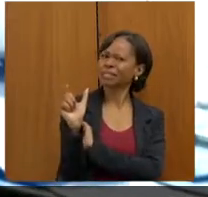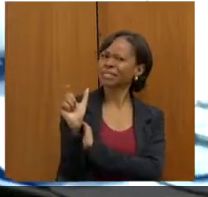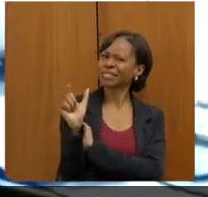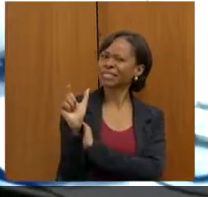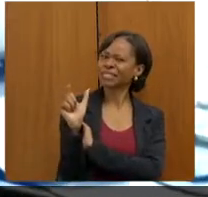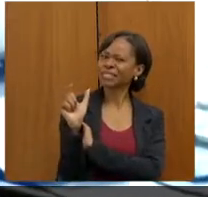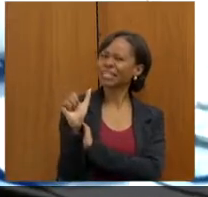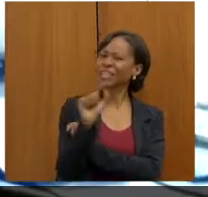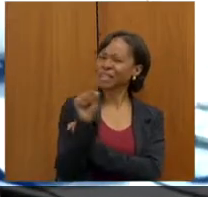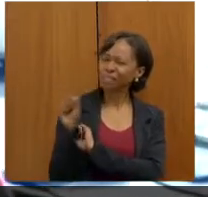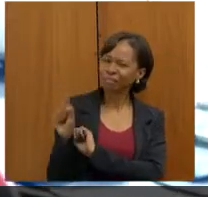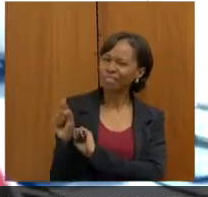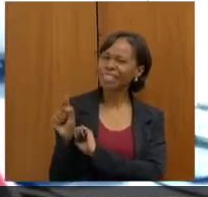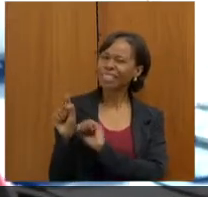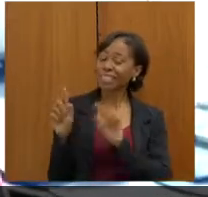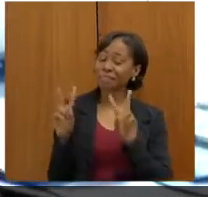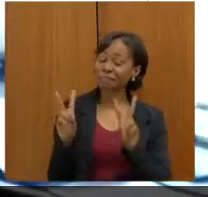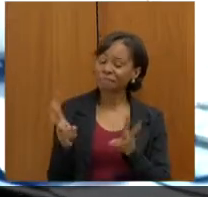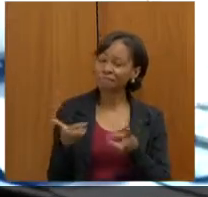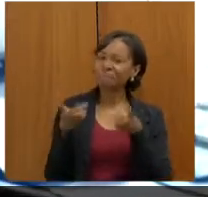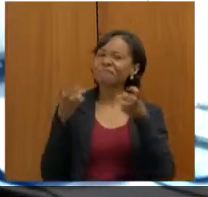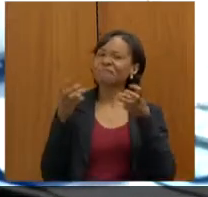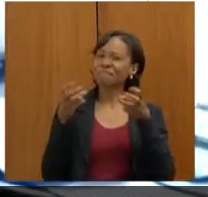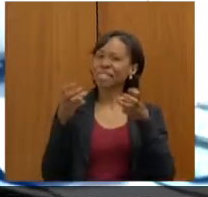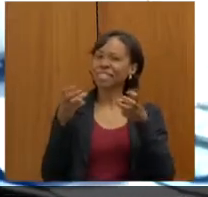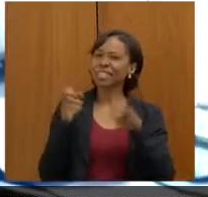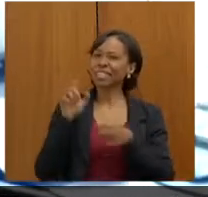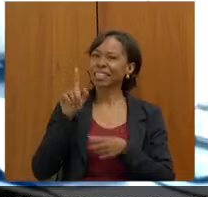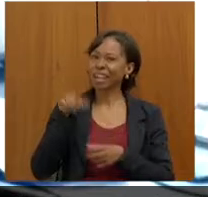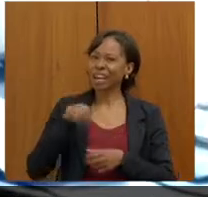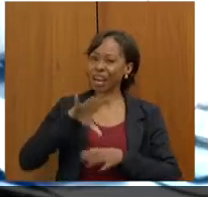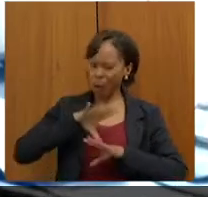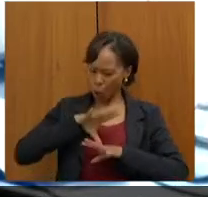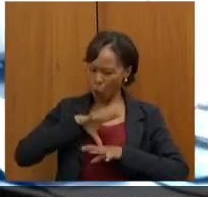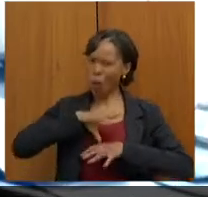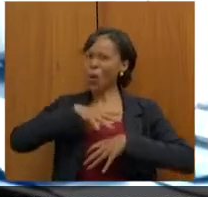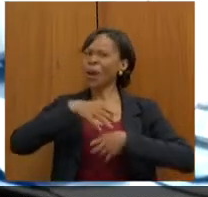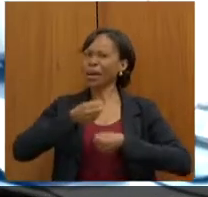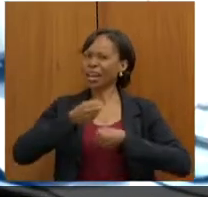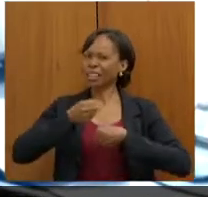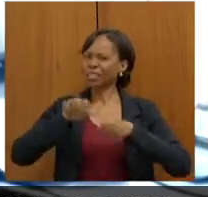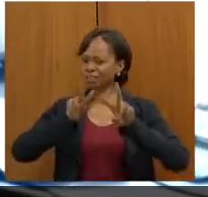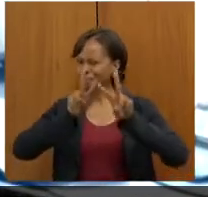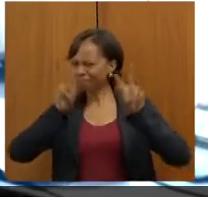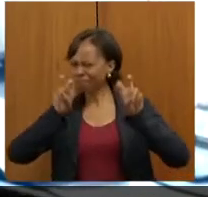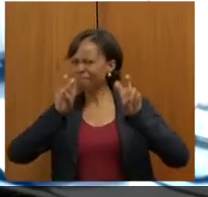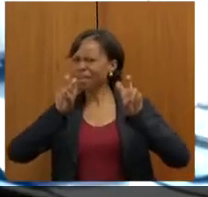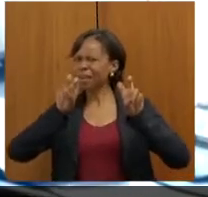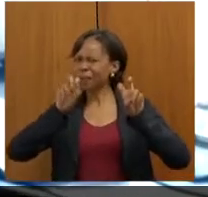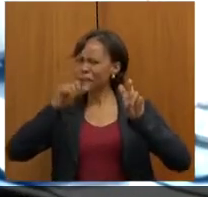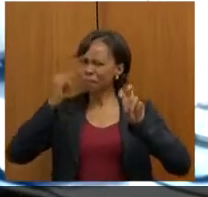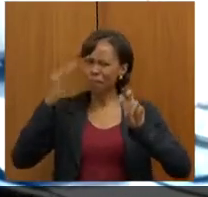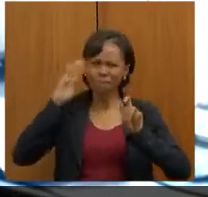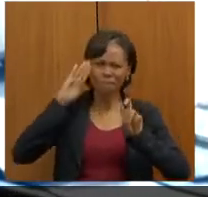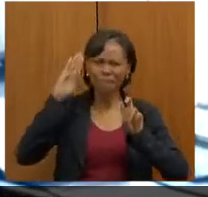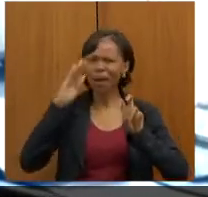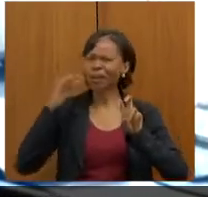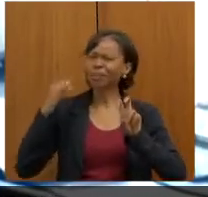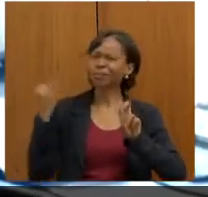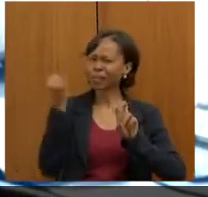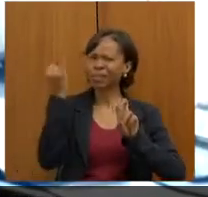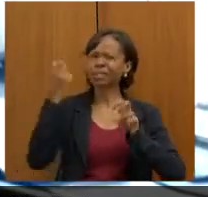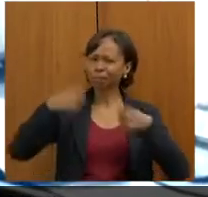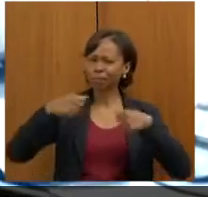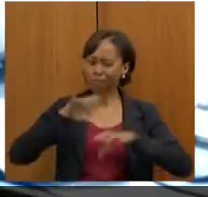deixar aqui para gente tá todas nós como um ótimo né para o nosso nosso lema precisamos de coragem né mulheres a